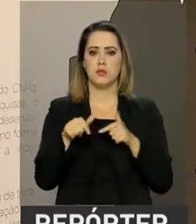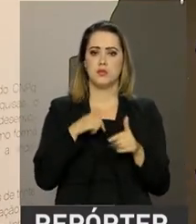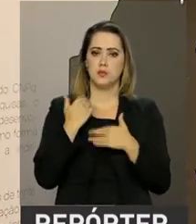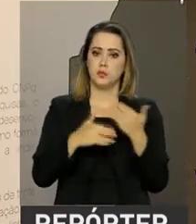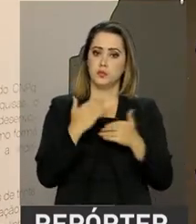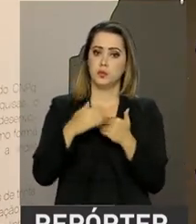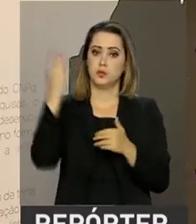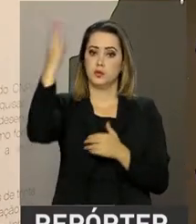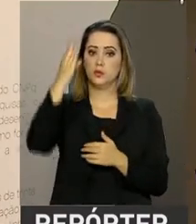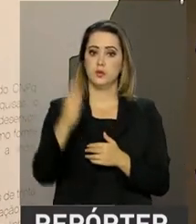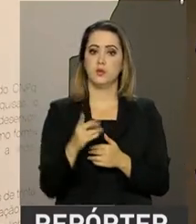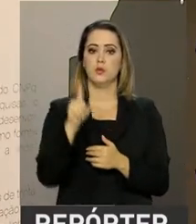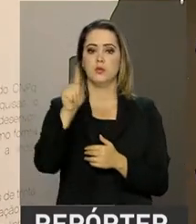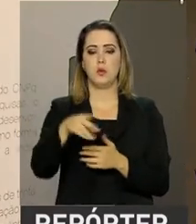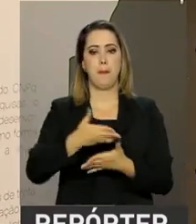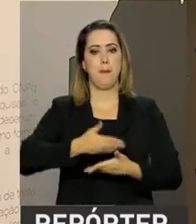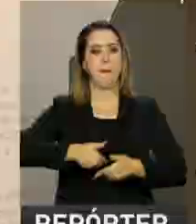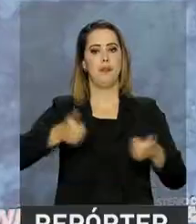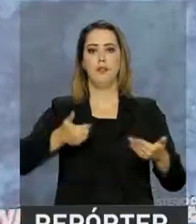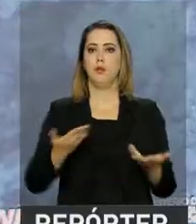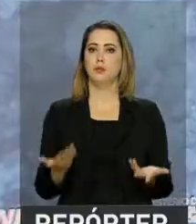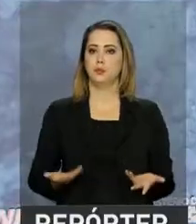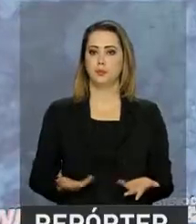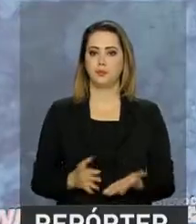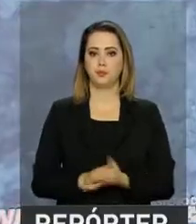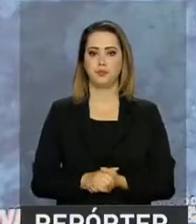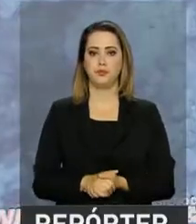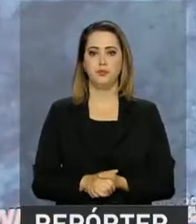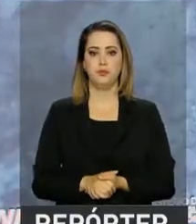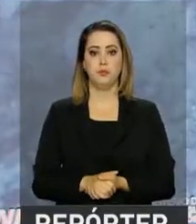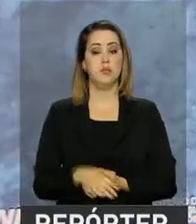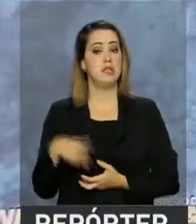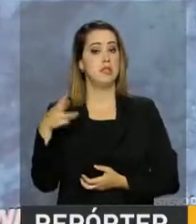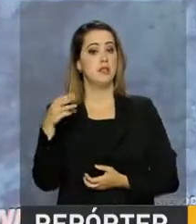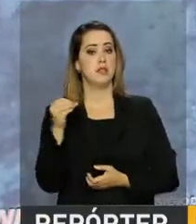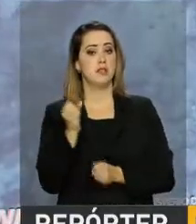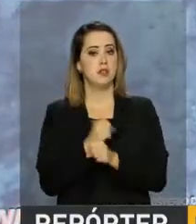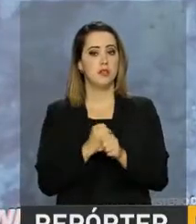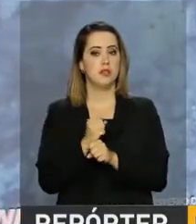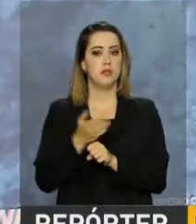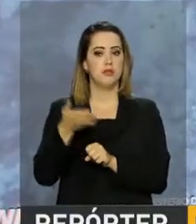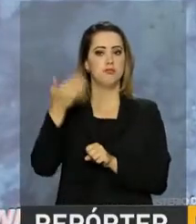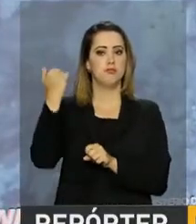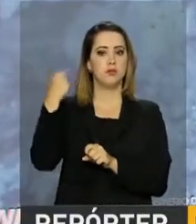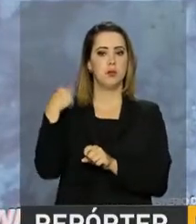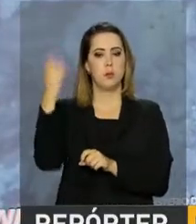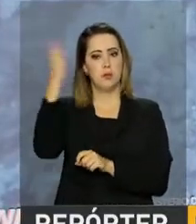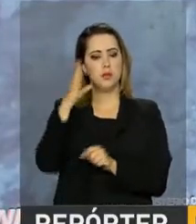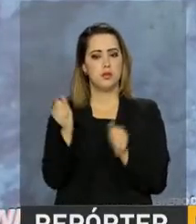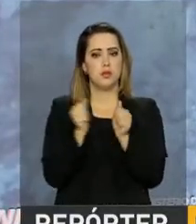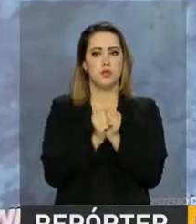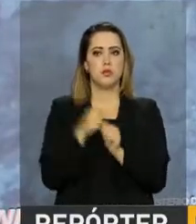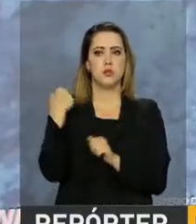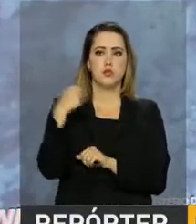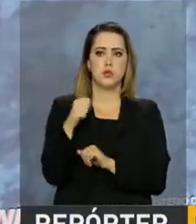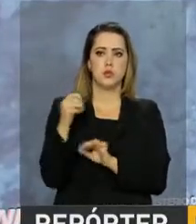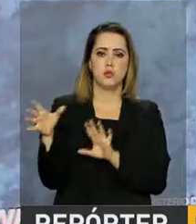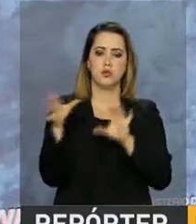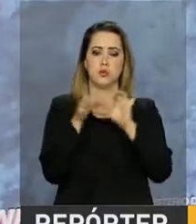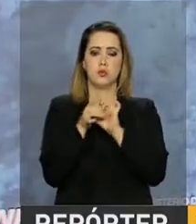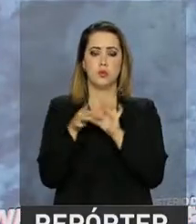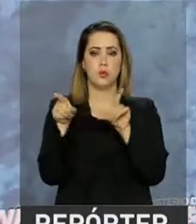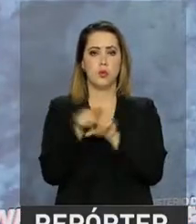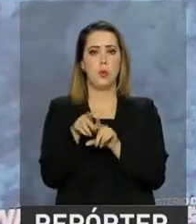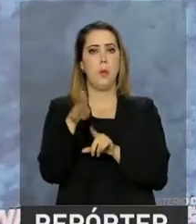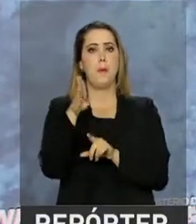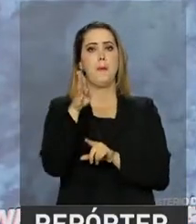nacional seja muito mais efetiva há mais de 30 anos brasil e argentina mantêm parcerias na área de